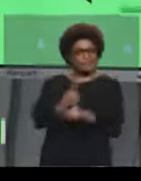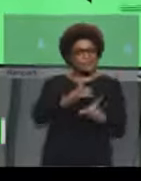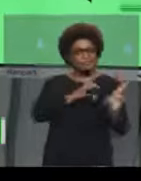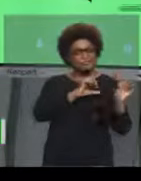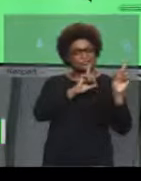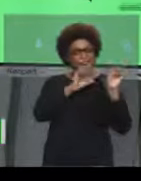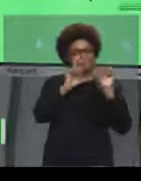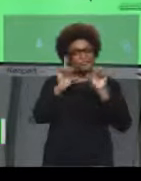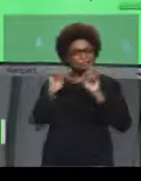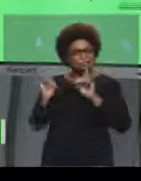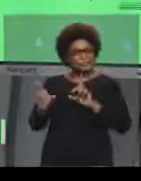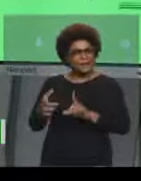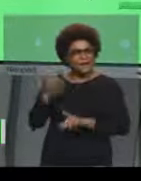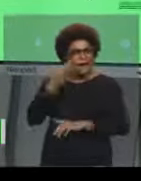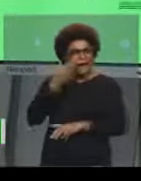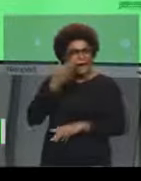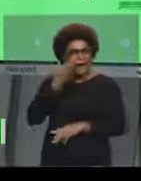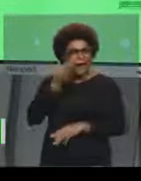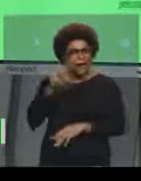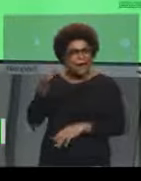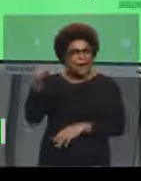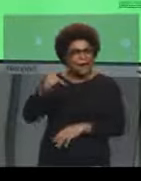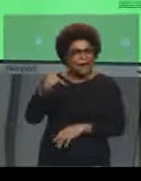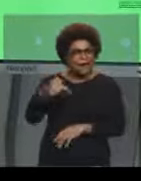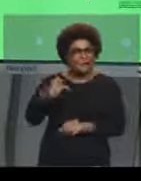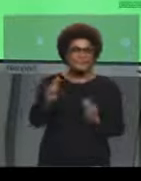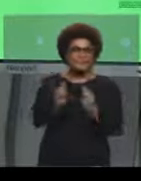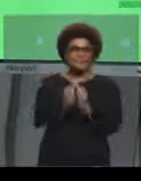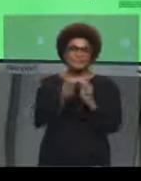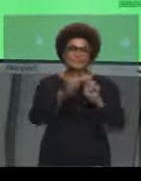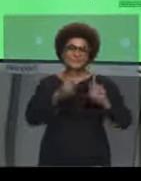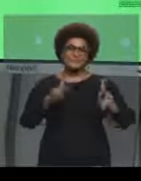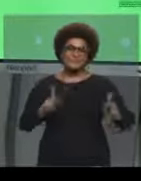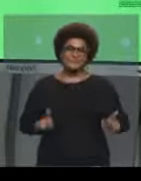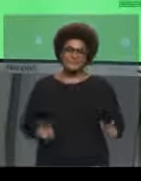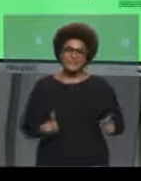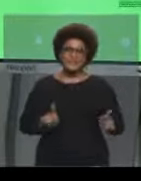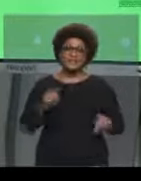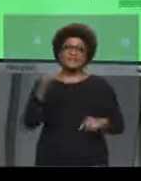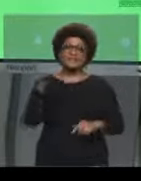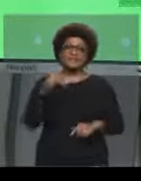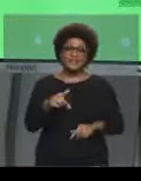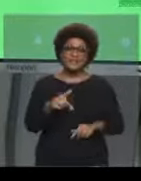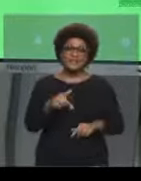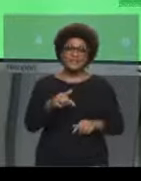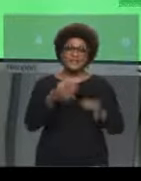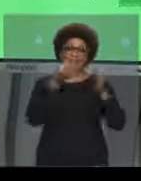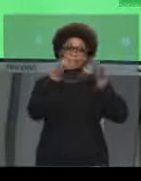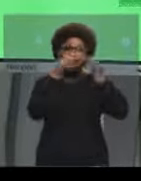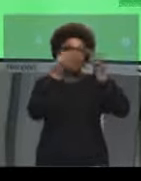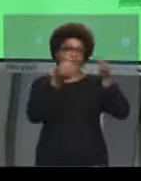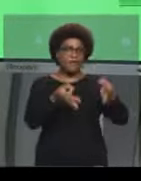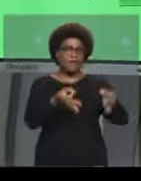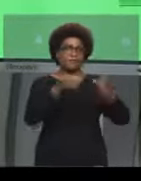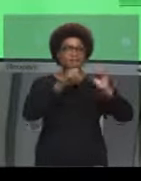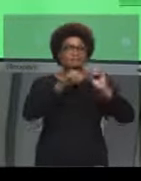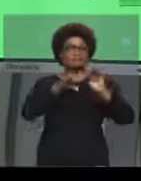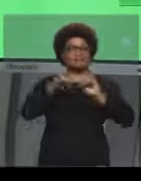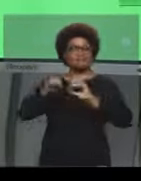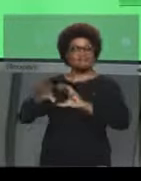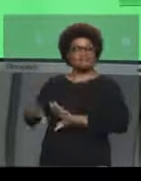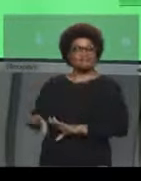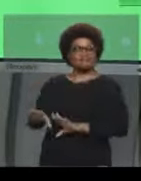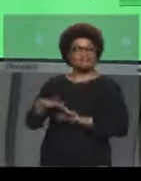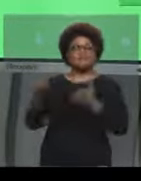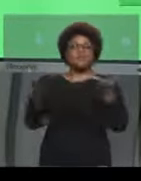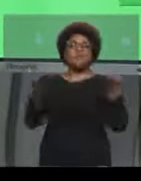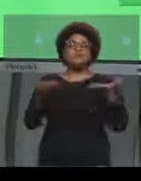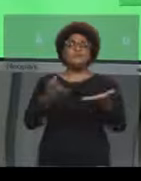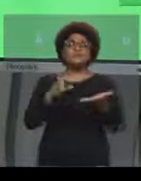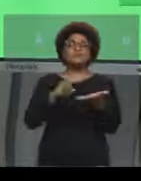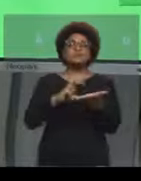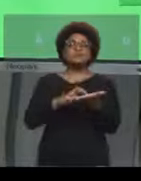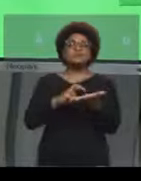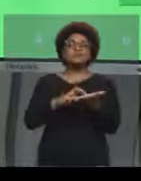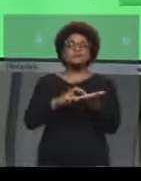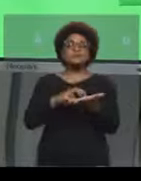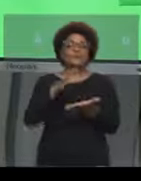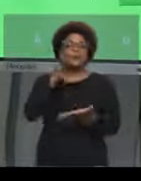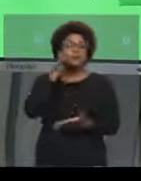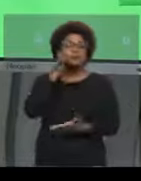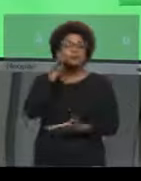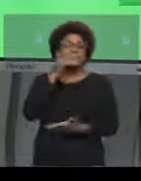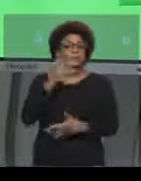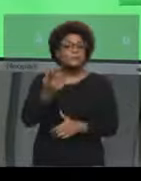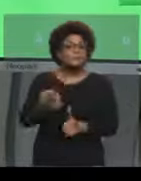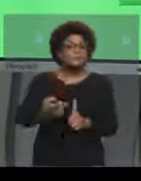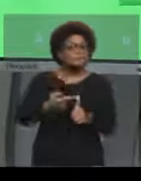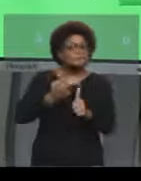com os professores do programa Se Liga na Educação. Na manhã de hoje, nós assistimos às primeiras aulas da